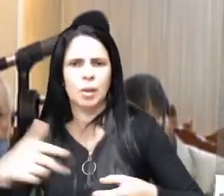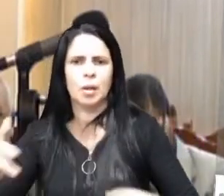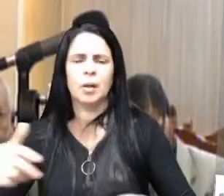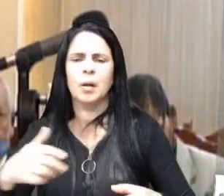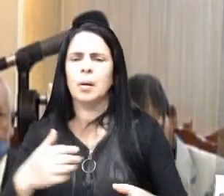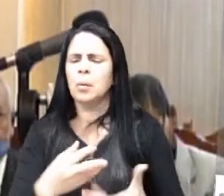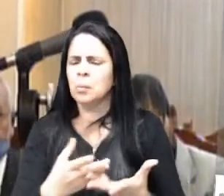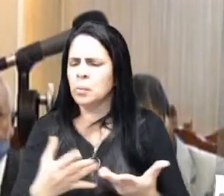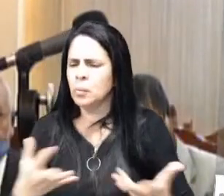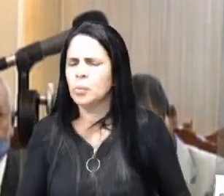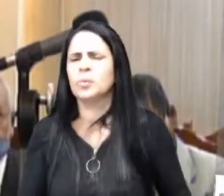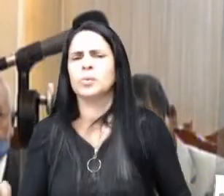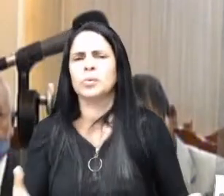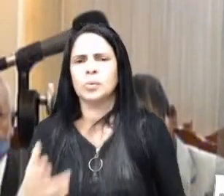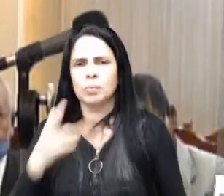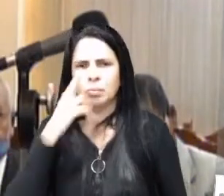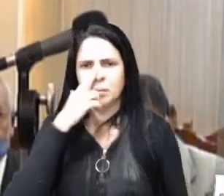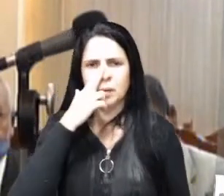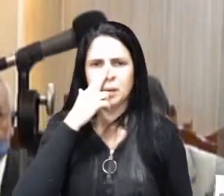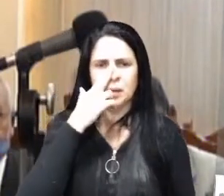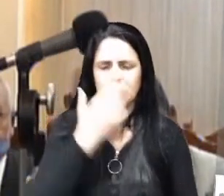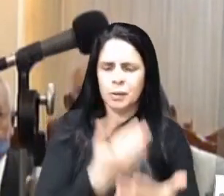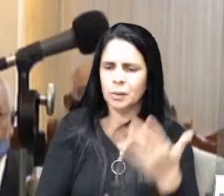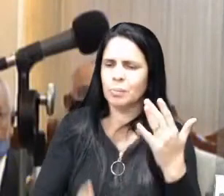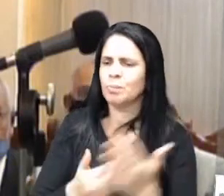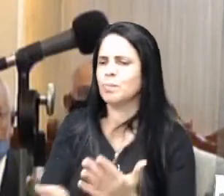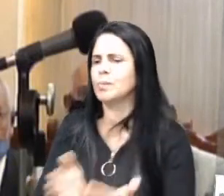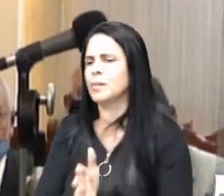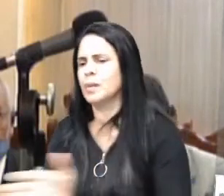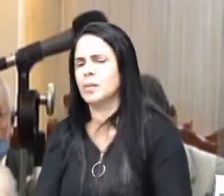salvação. Por isso Jesus não datou a sua vinda,